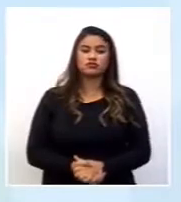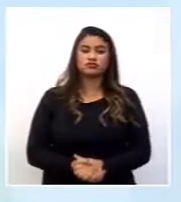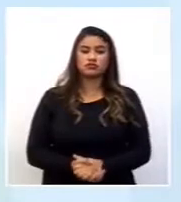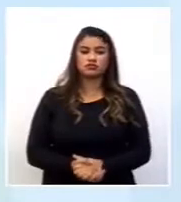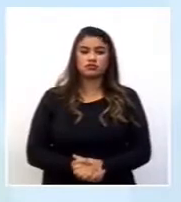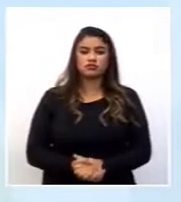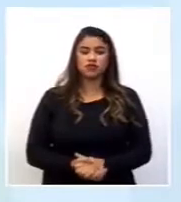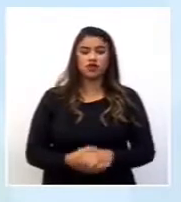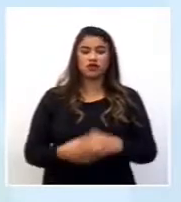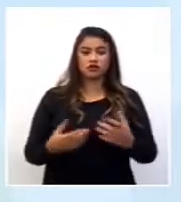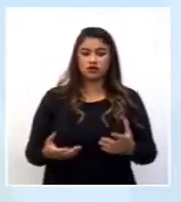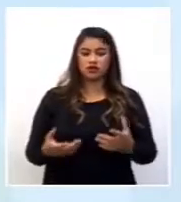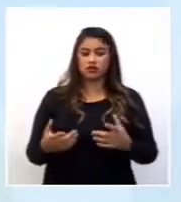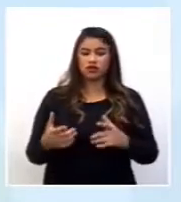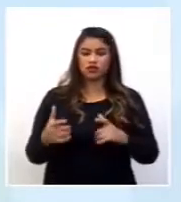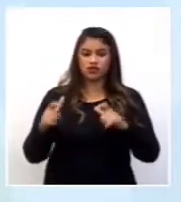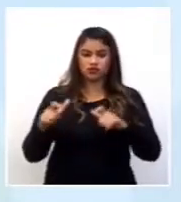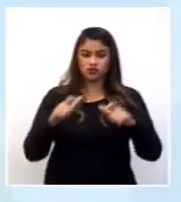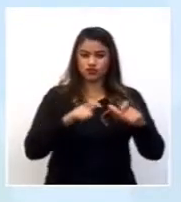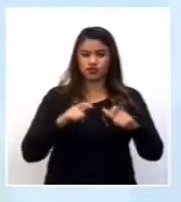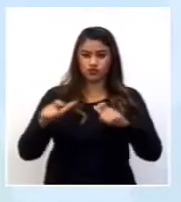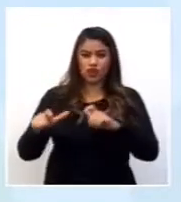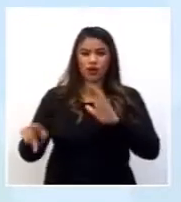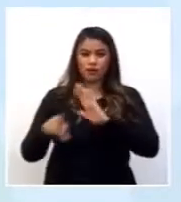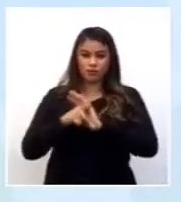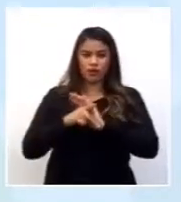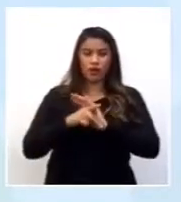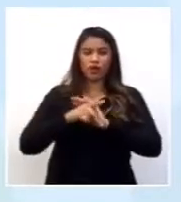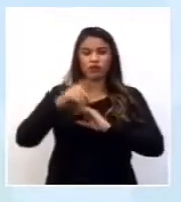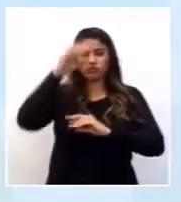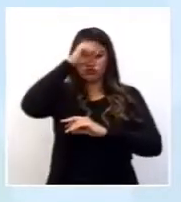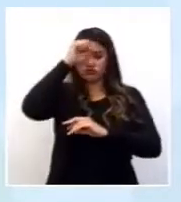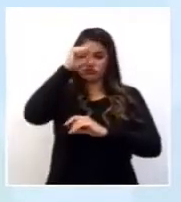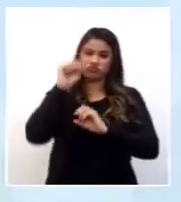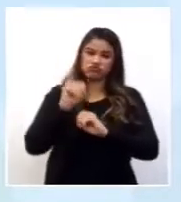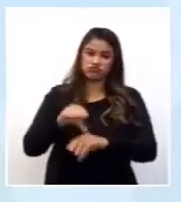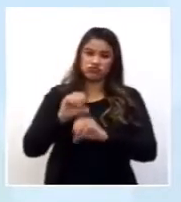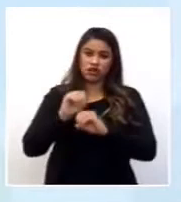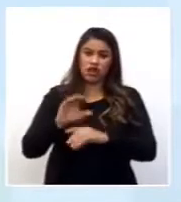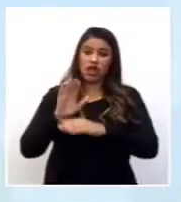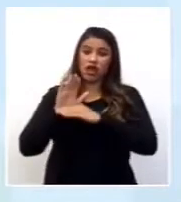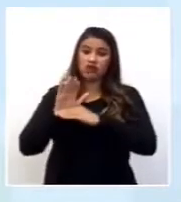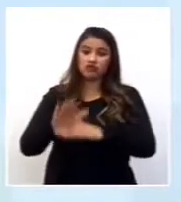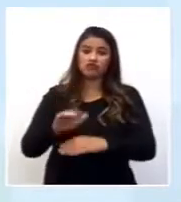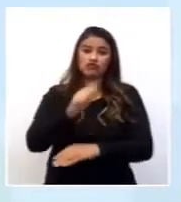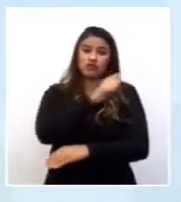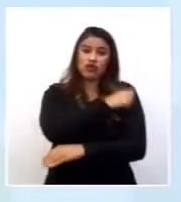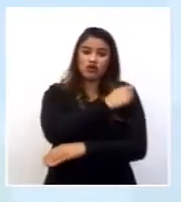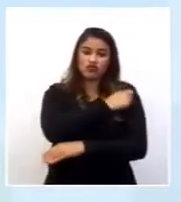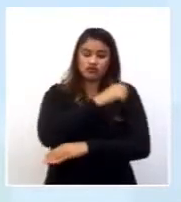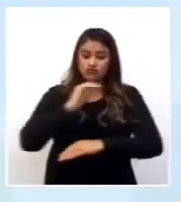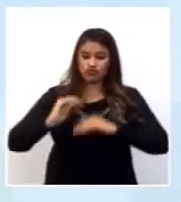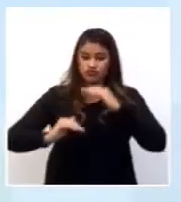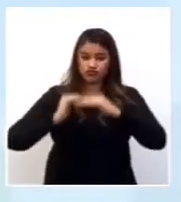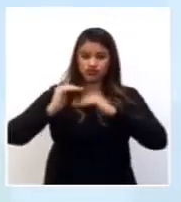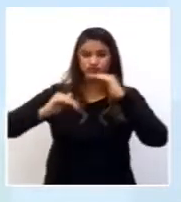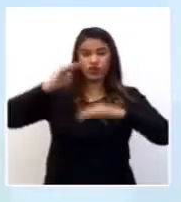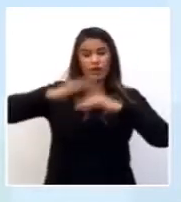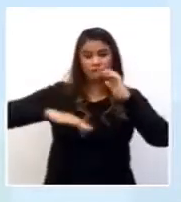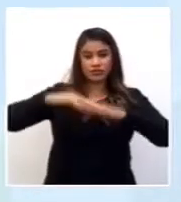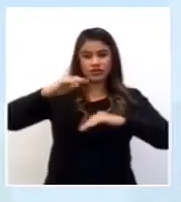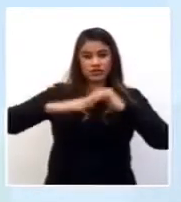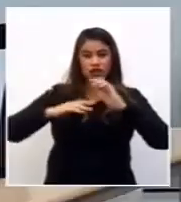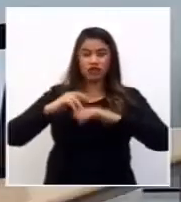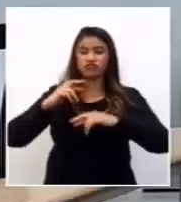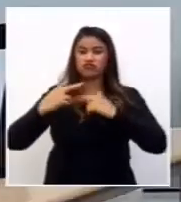as organizações dos espaços de aprendizagens favorece para os estudantes desenvolverem diferentes habilidades. É um bom